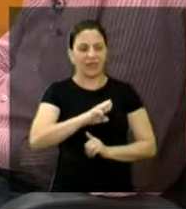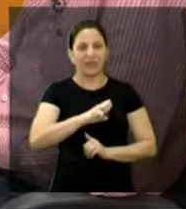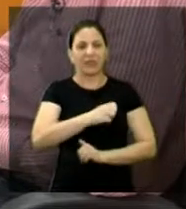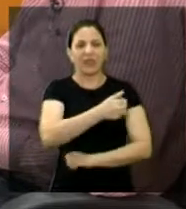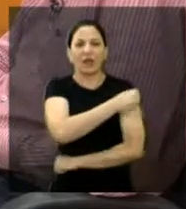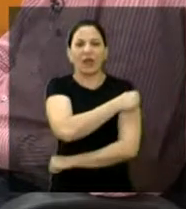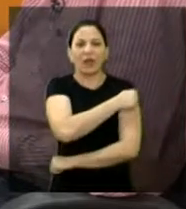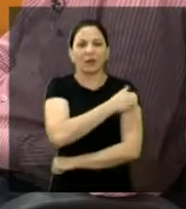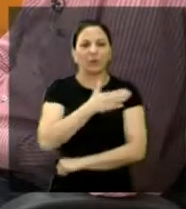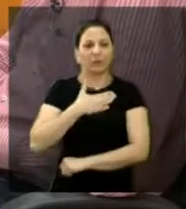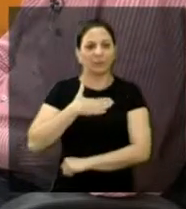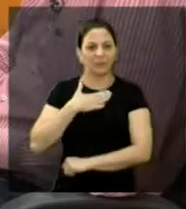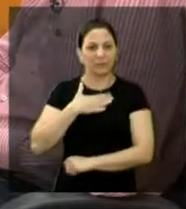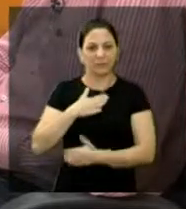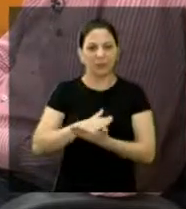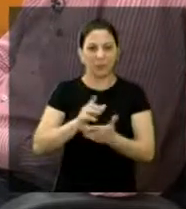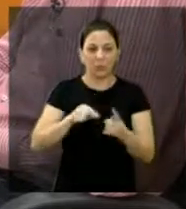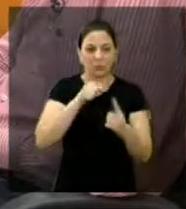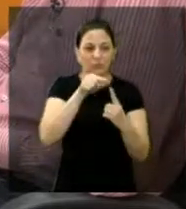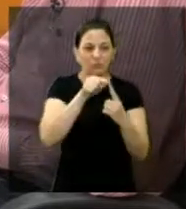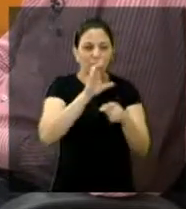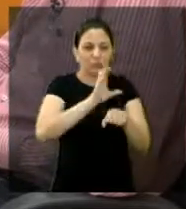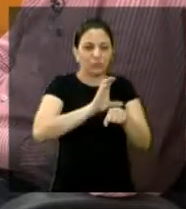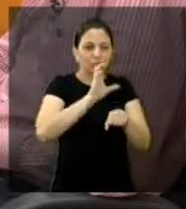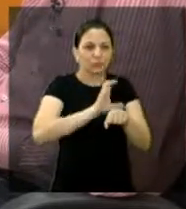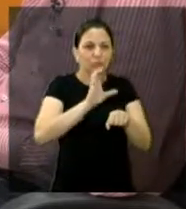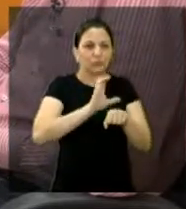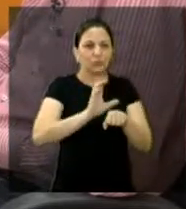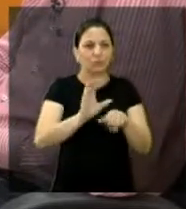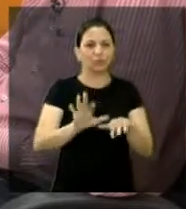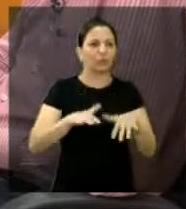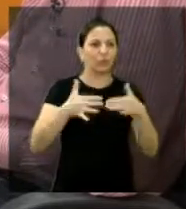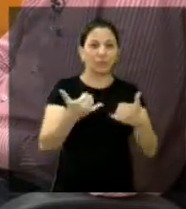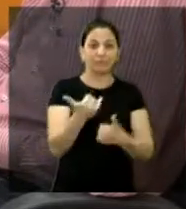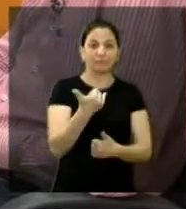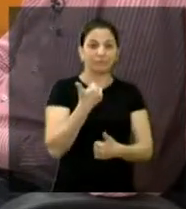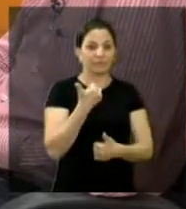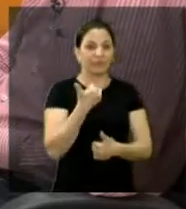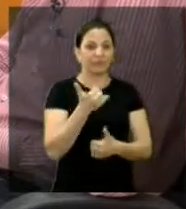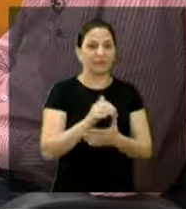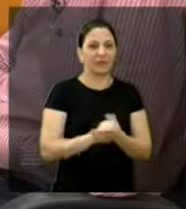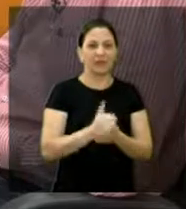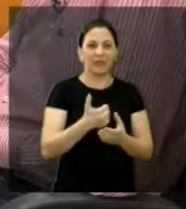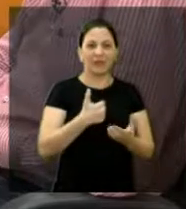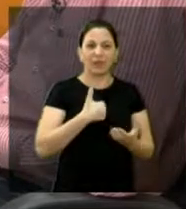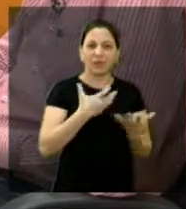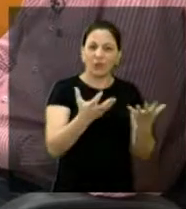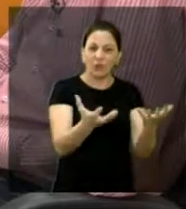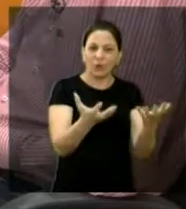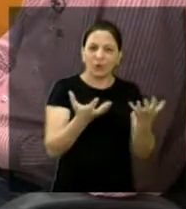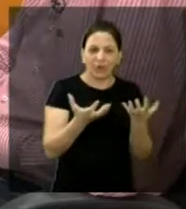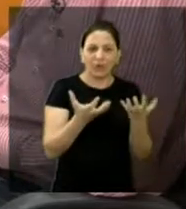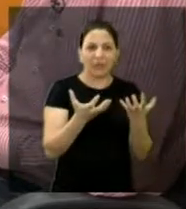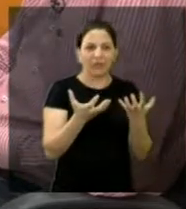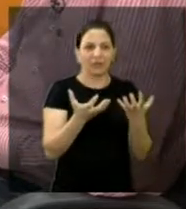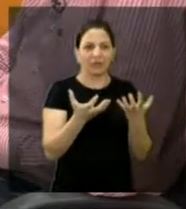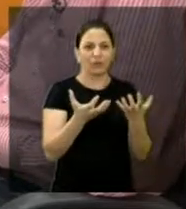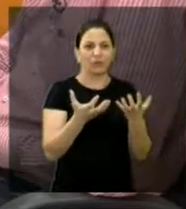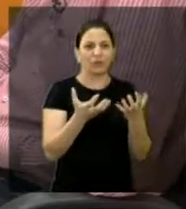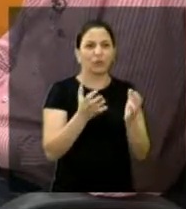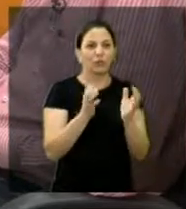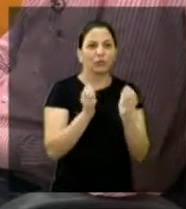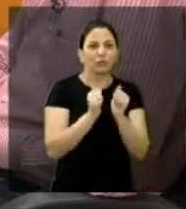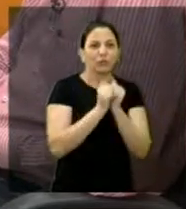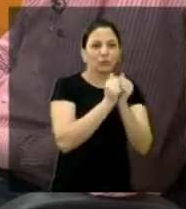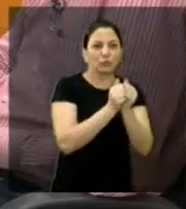objetivo quando começou o curso. E ele dizia assim para mim, Wagner, eu quero fazer parte dos campeões da